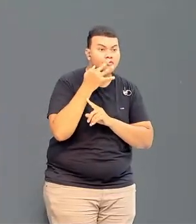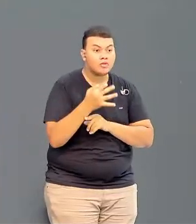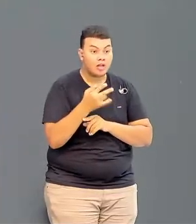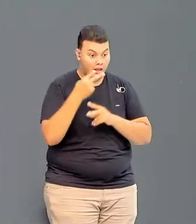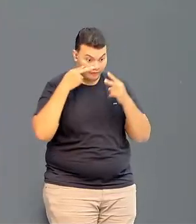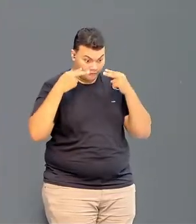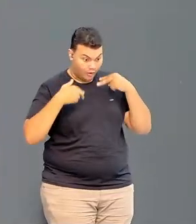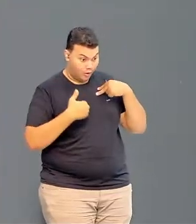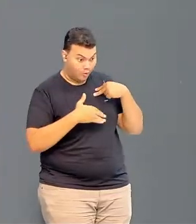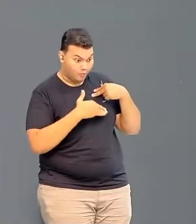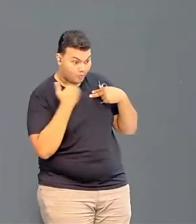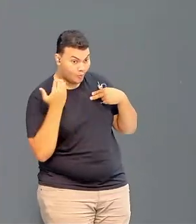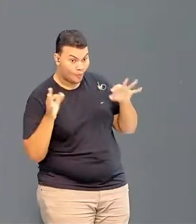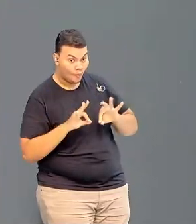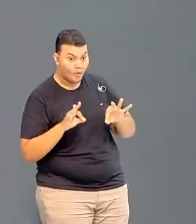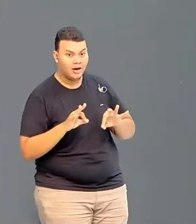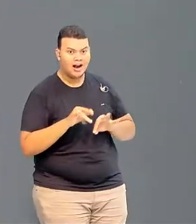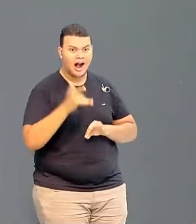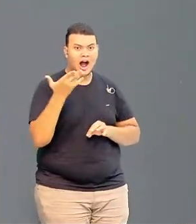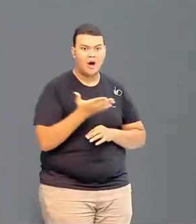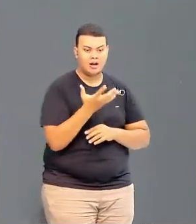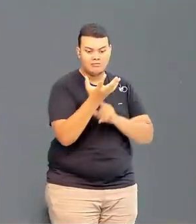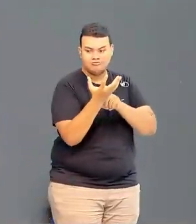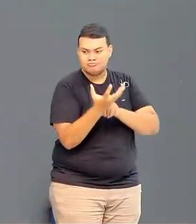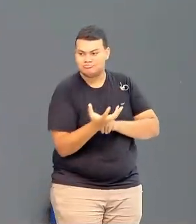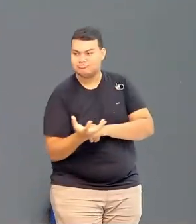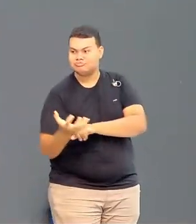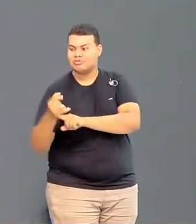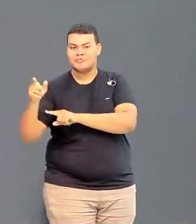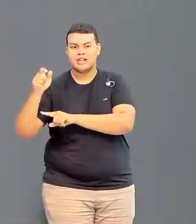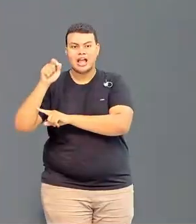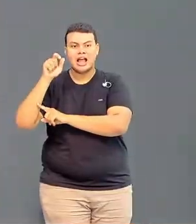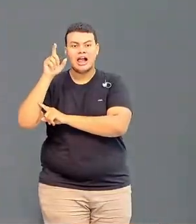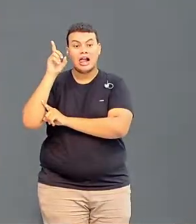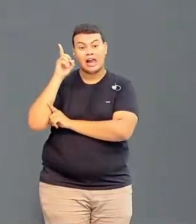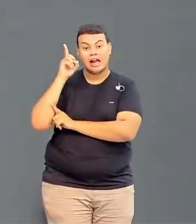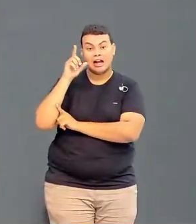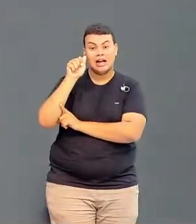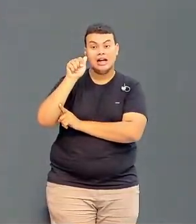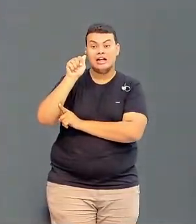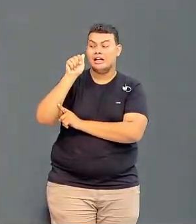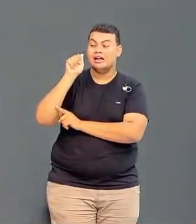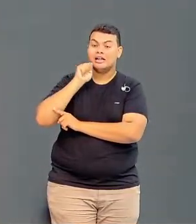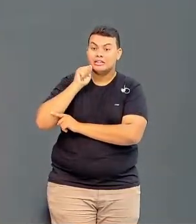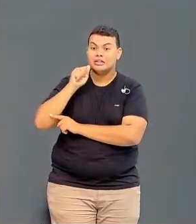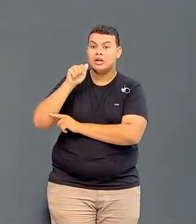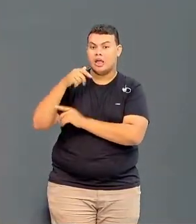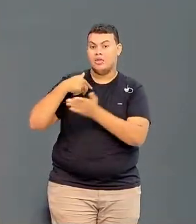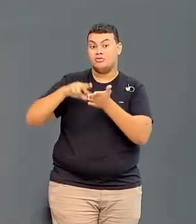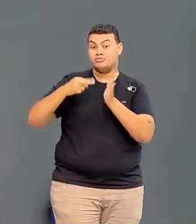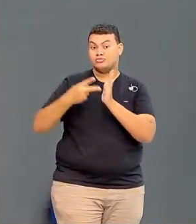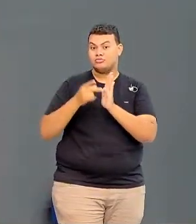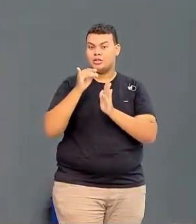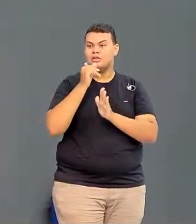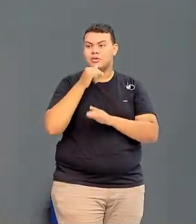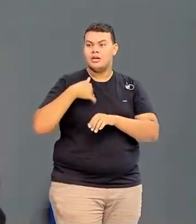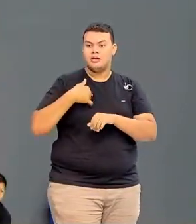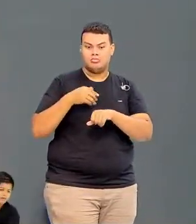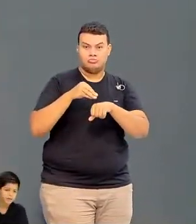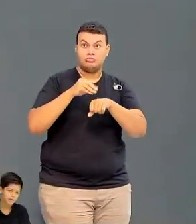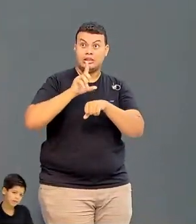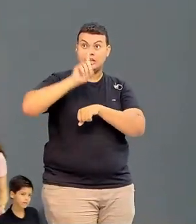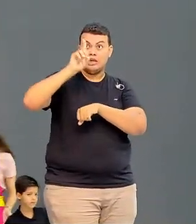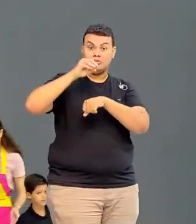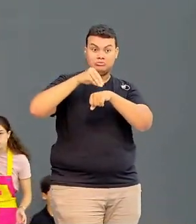morreu, chega para o seu marido e diz: olha, o argumento, estou aqui conjecturando, tá gente? O argumento que eu